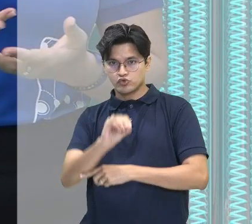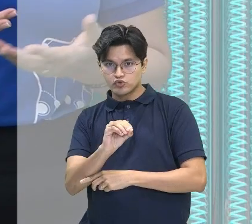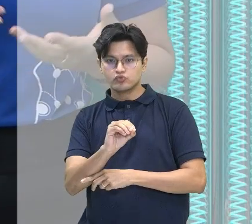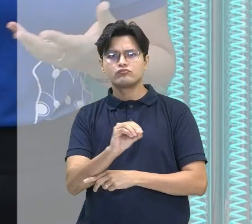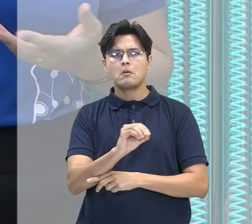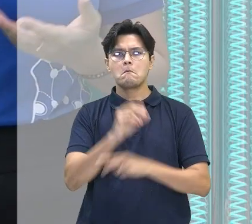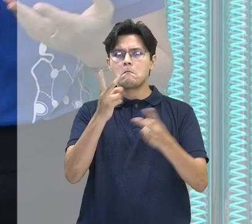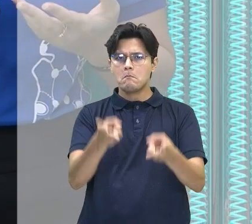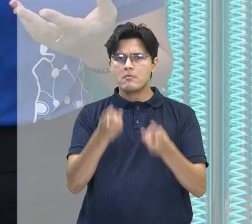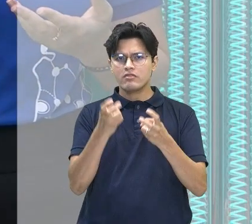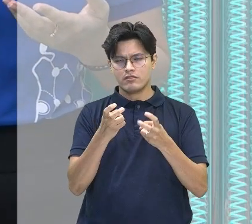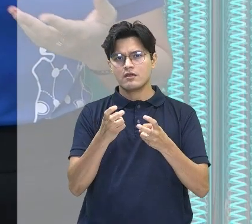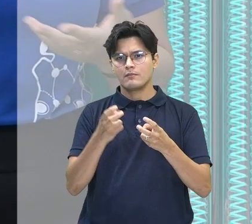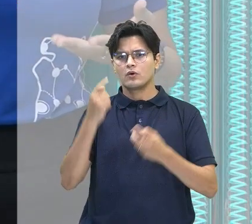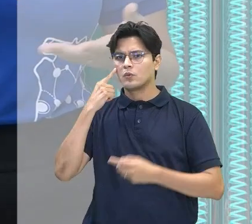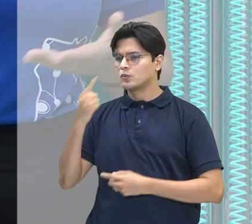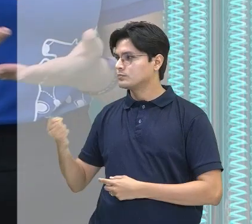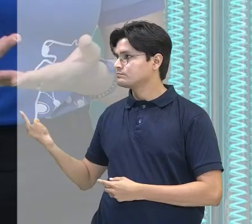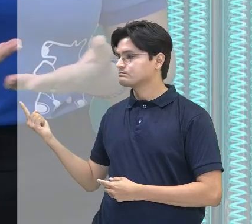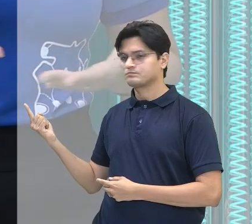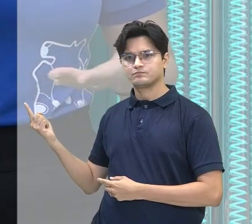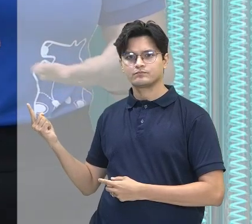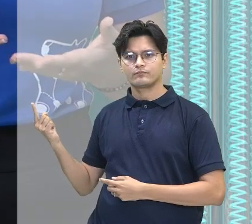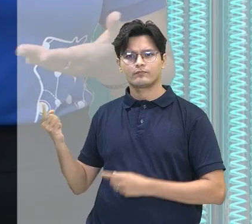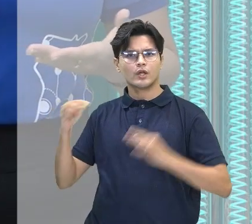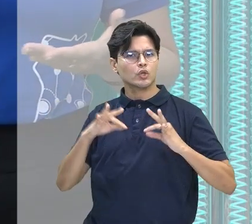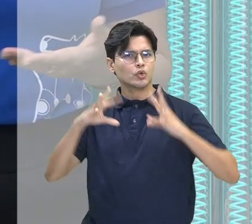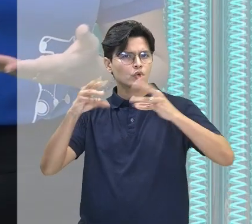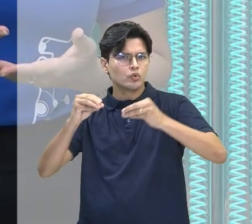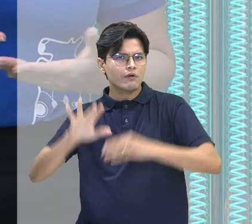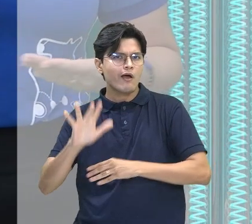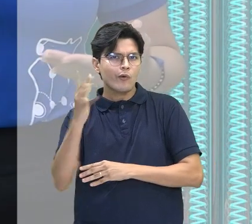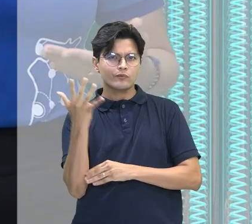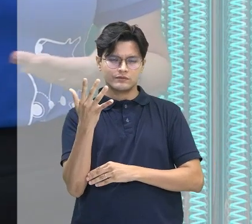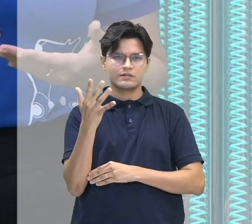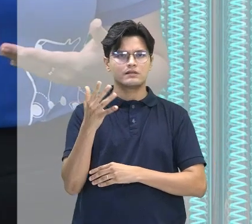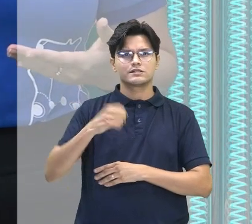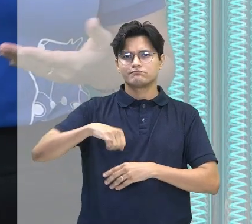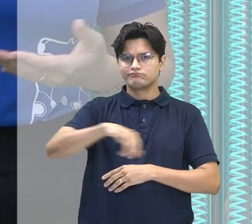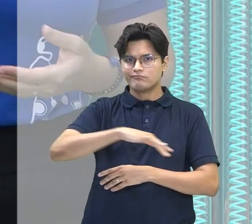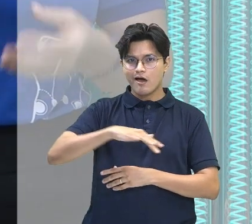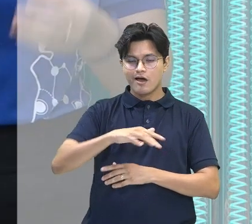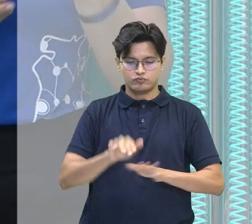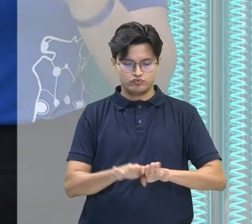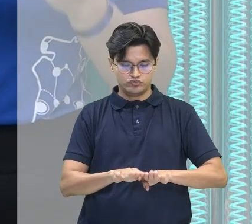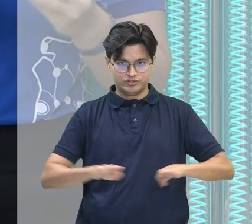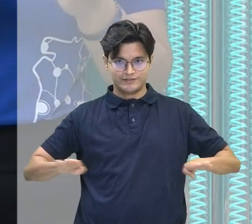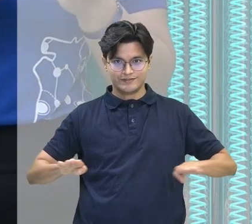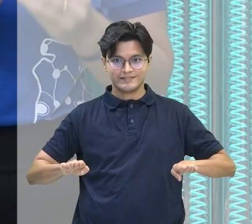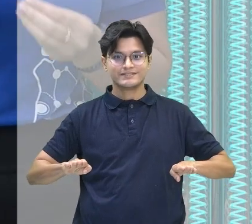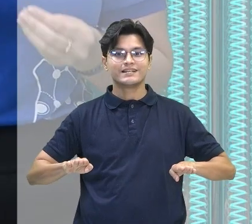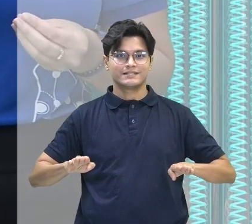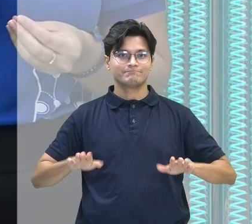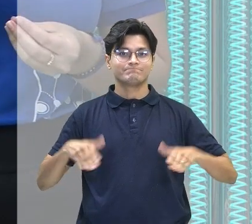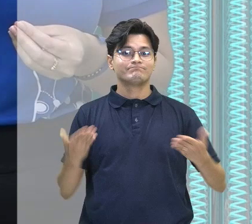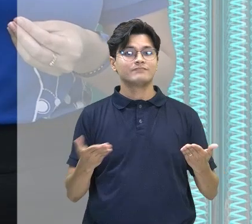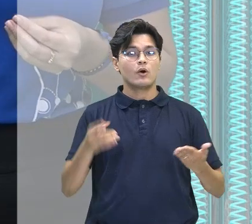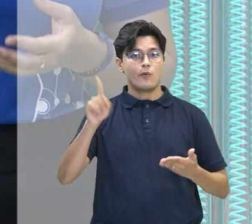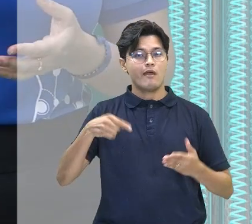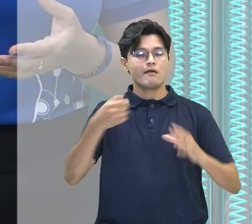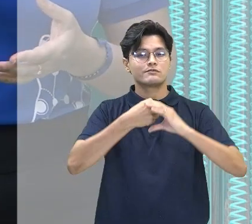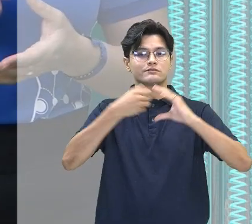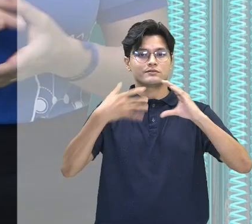que todos esses golpes, eles acontecem aí justamente nessa região ali do solo, né? Justamente trazendo a característica